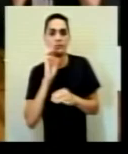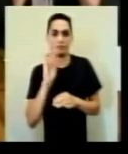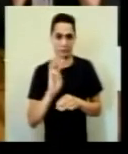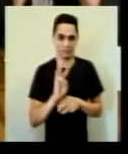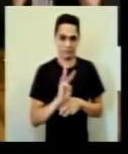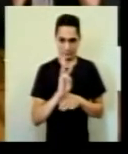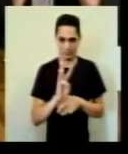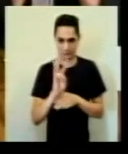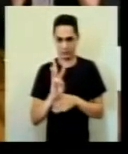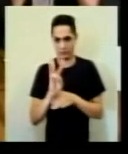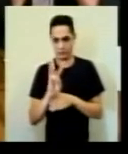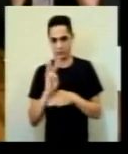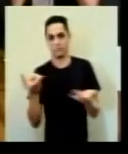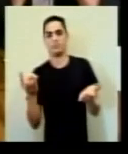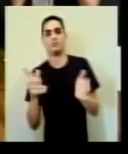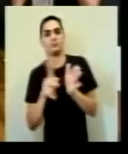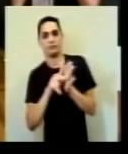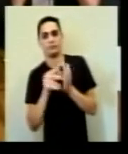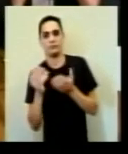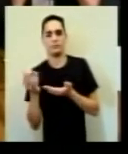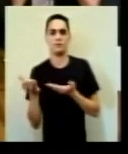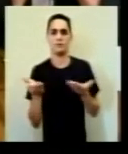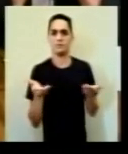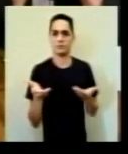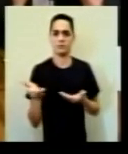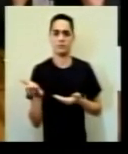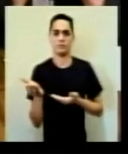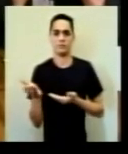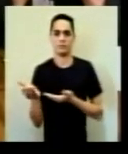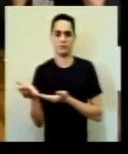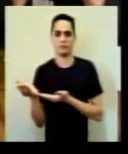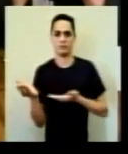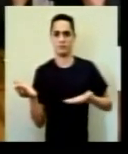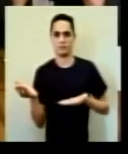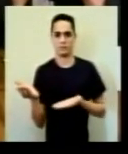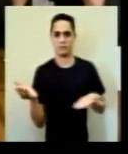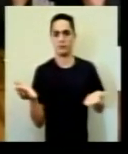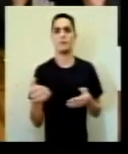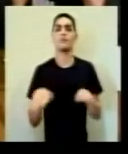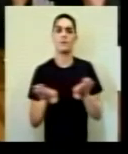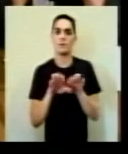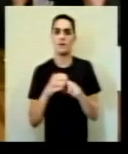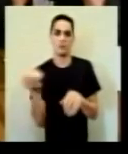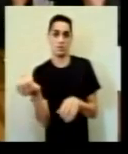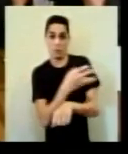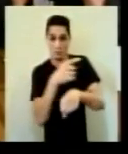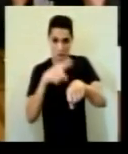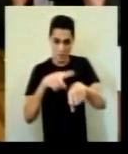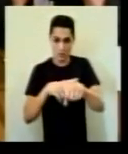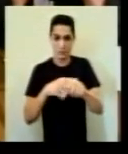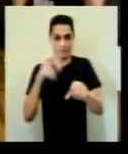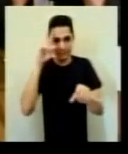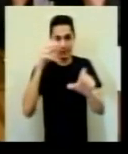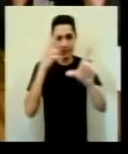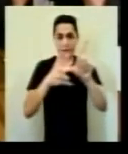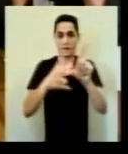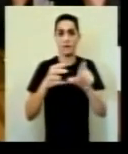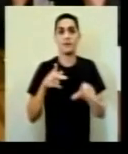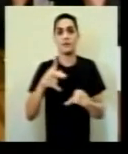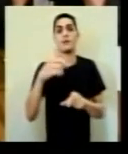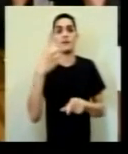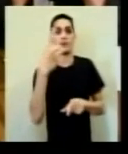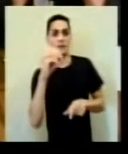pelo Facebook já está sendo transmitida em uma nova página, cujo endereço é o Facebook/Covid Rio Preto,